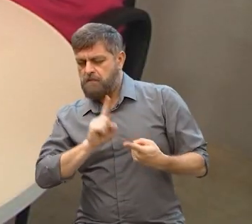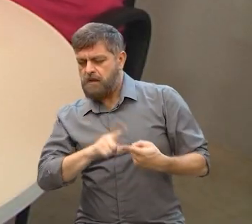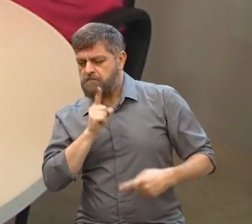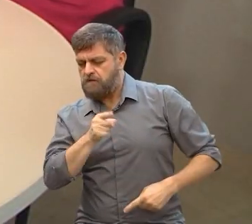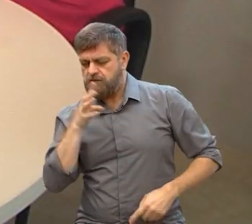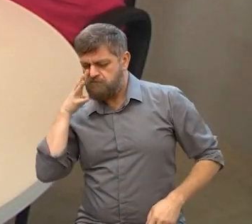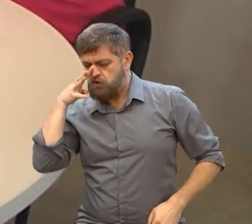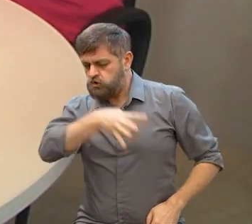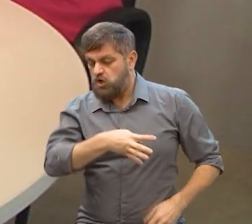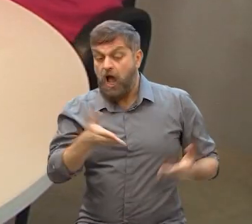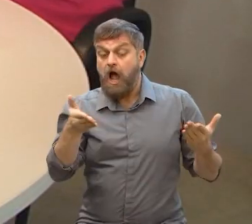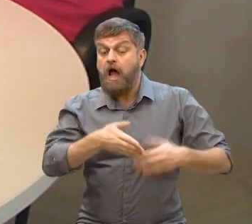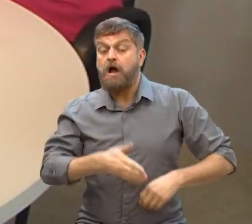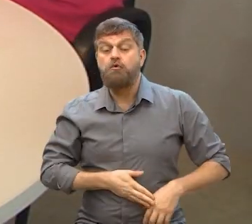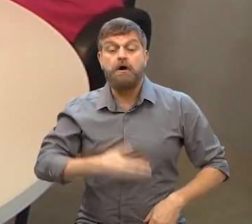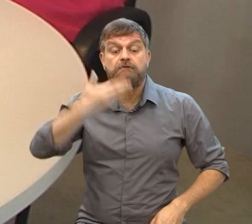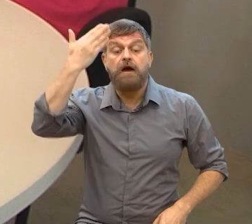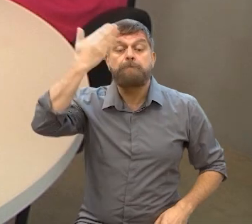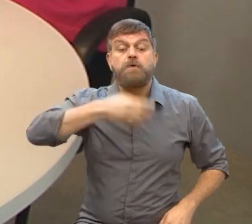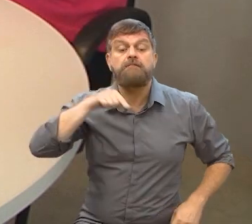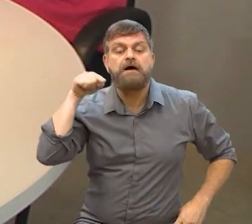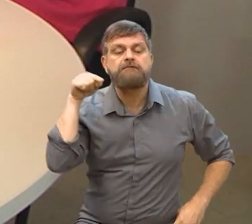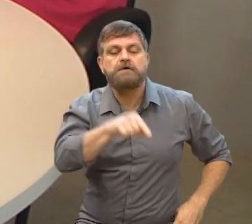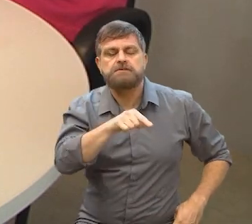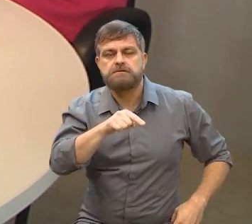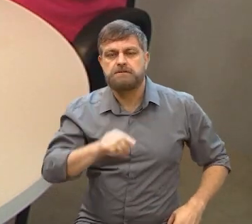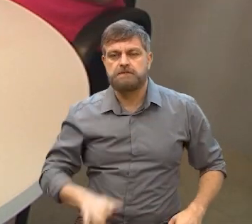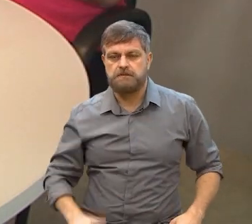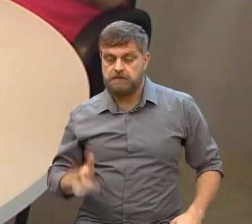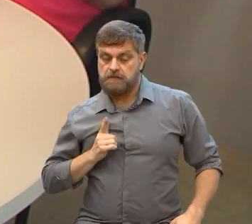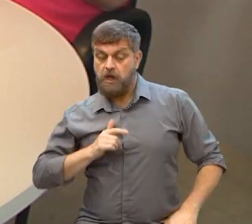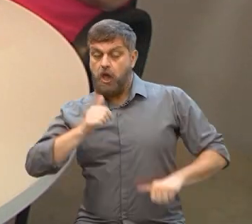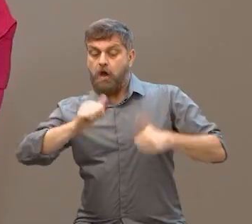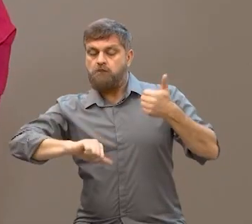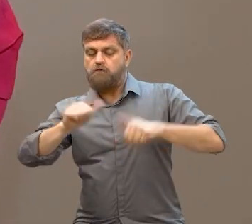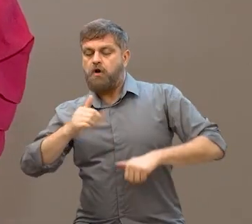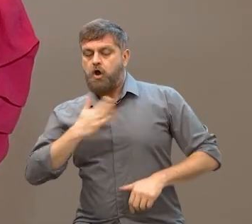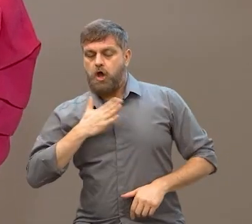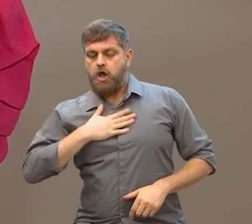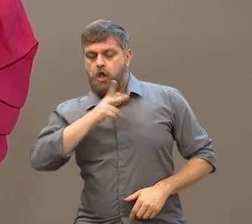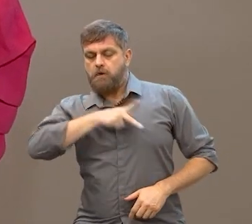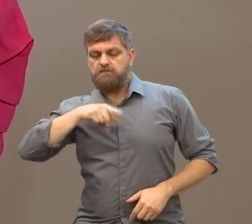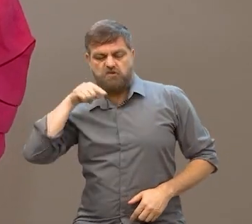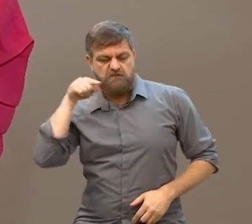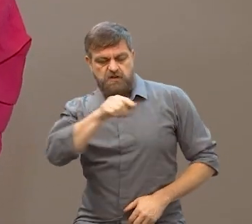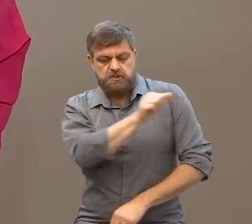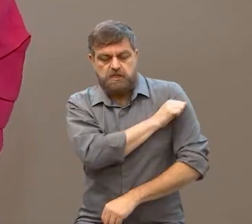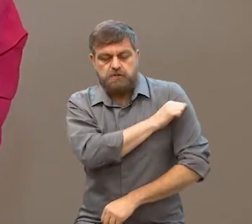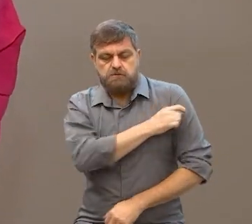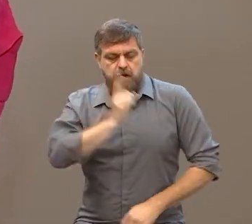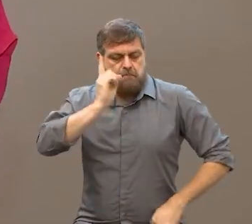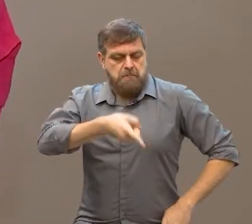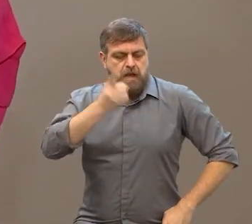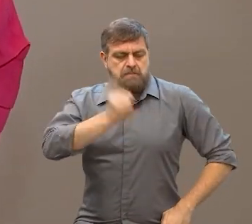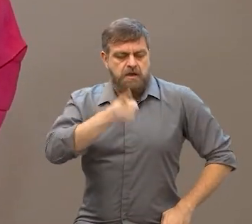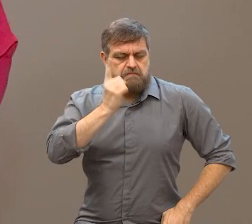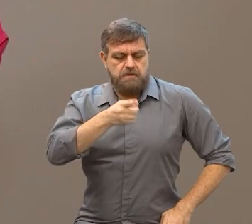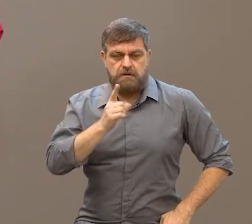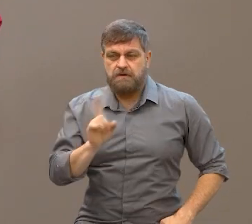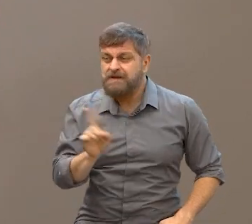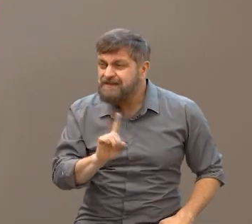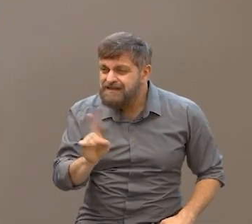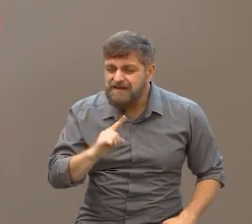né? Agora eu vou te avaliar. Não, ele está eu